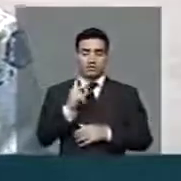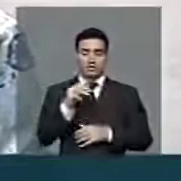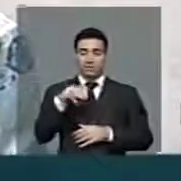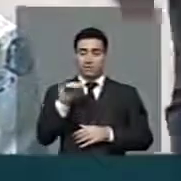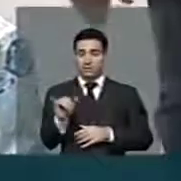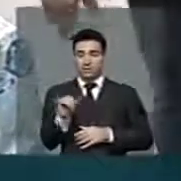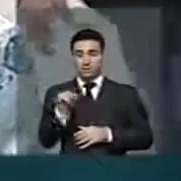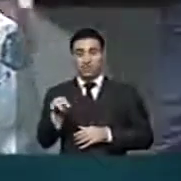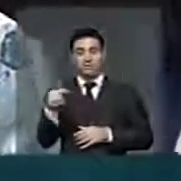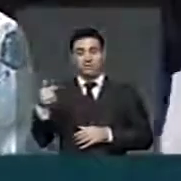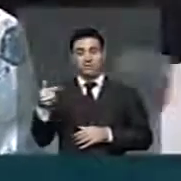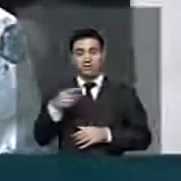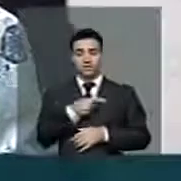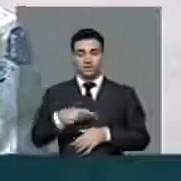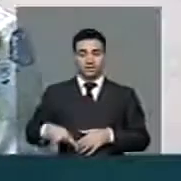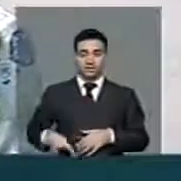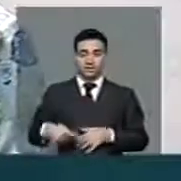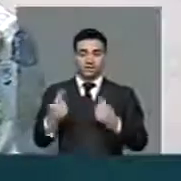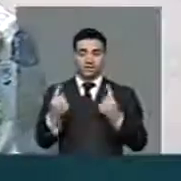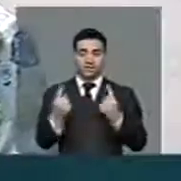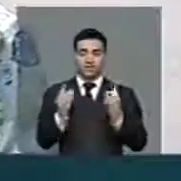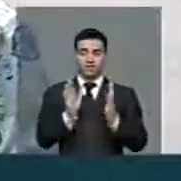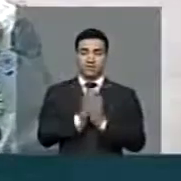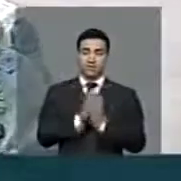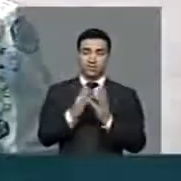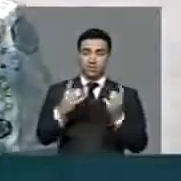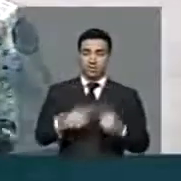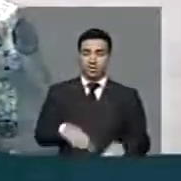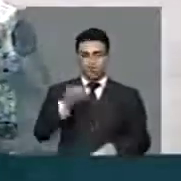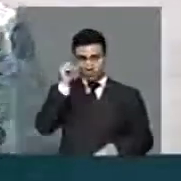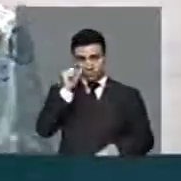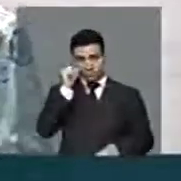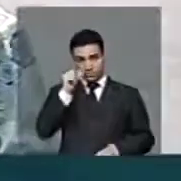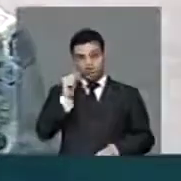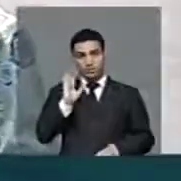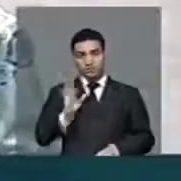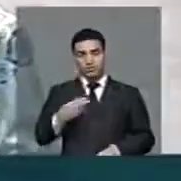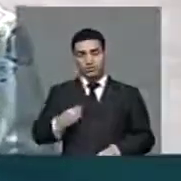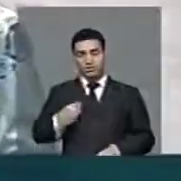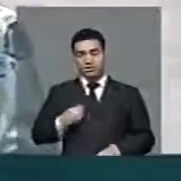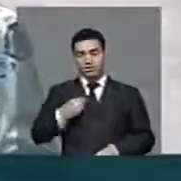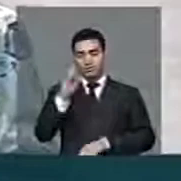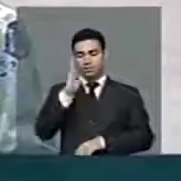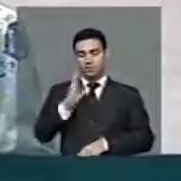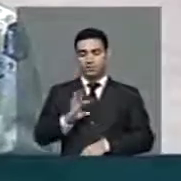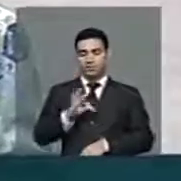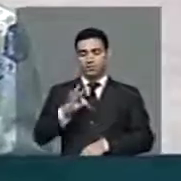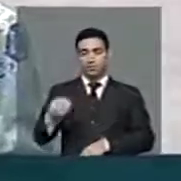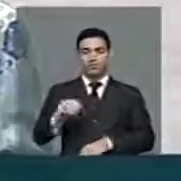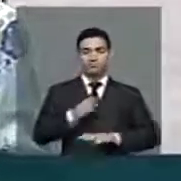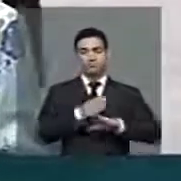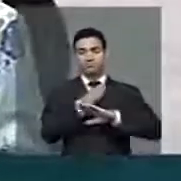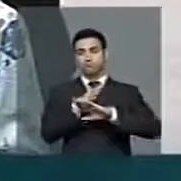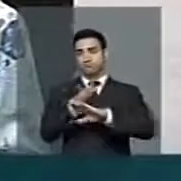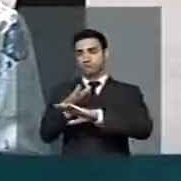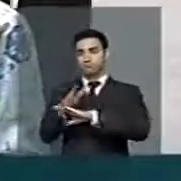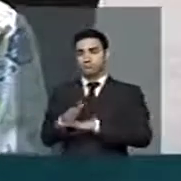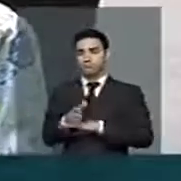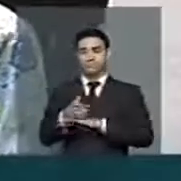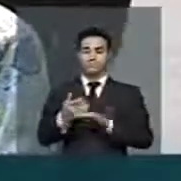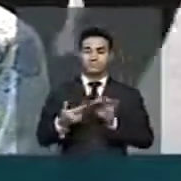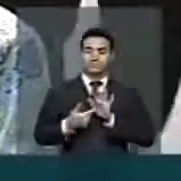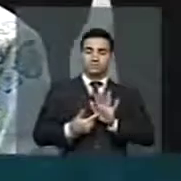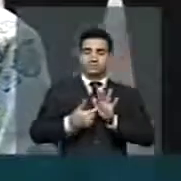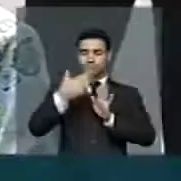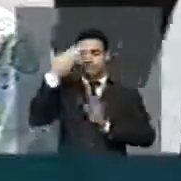da CPMI de enfrentamento à violência contra a mulher, esteve em todo este país e demonstrou a coerência